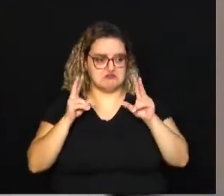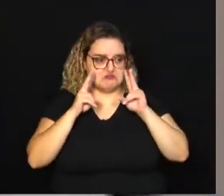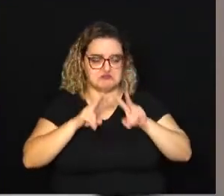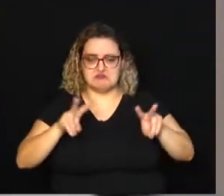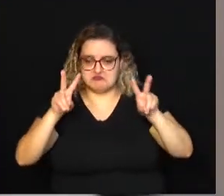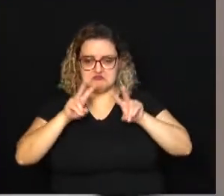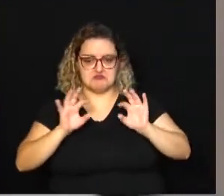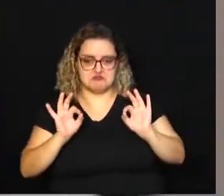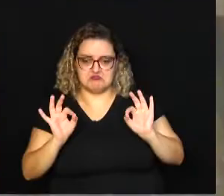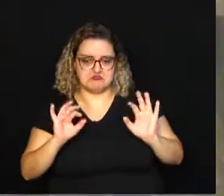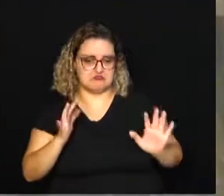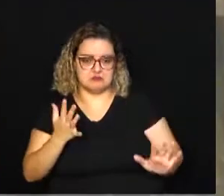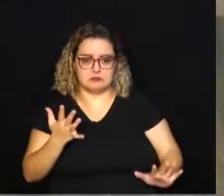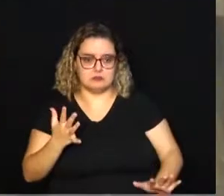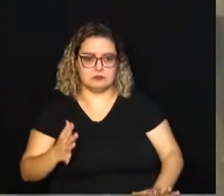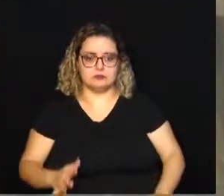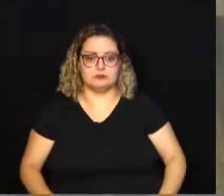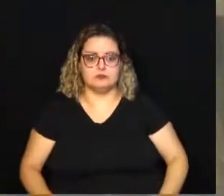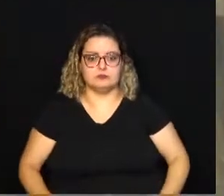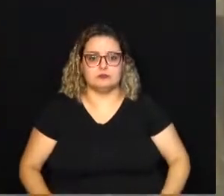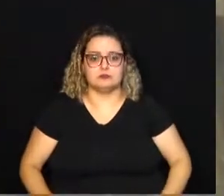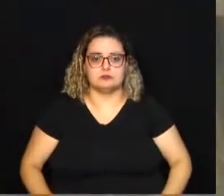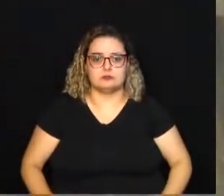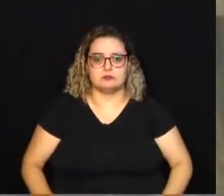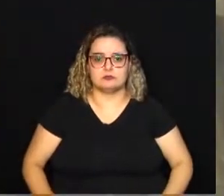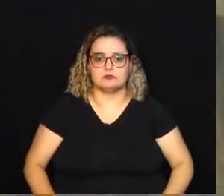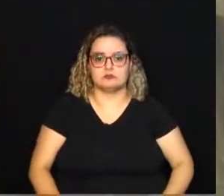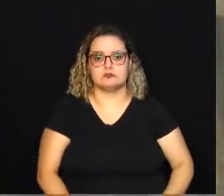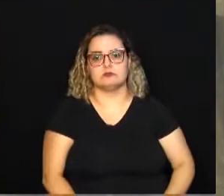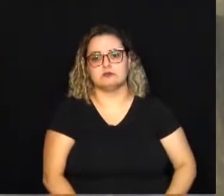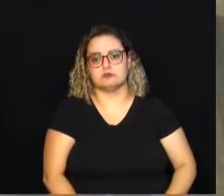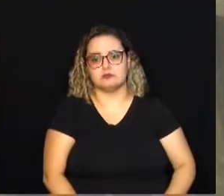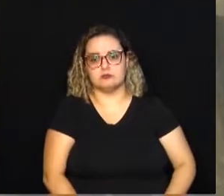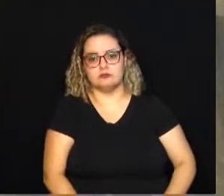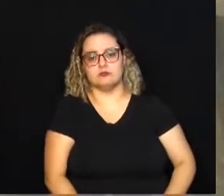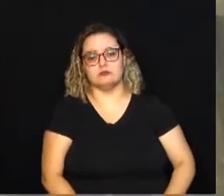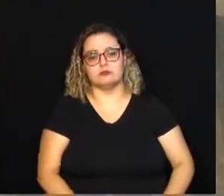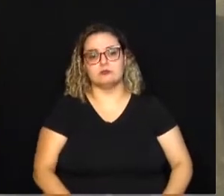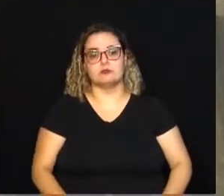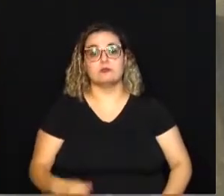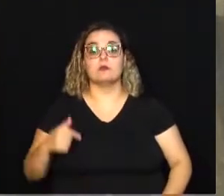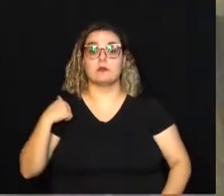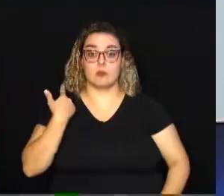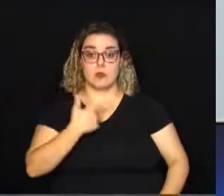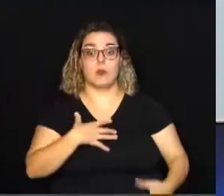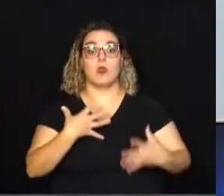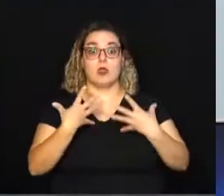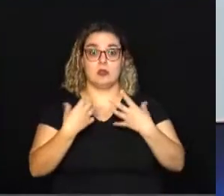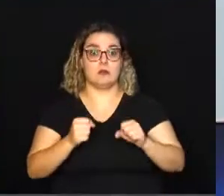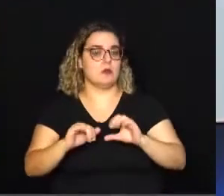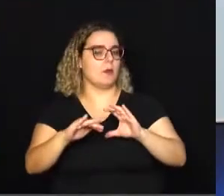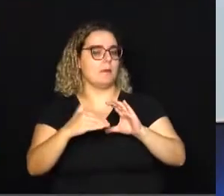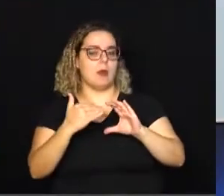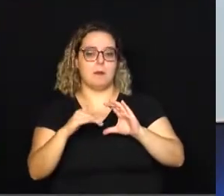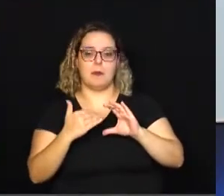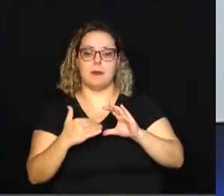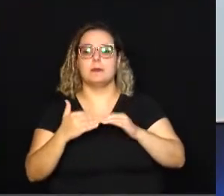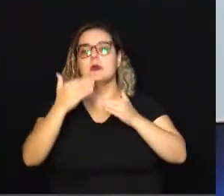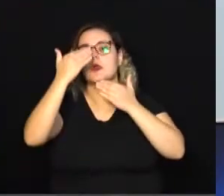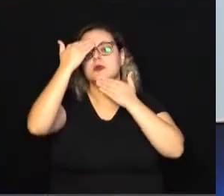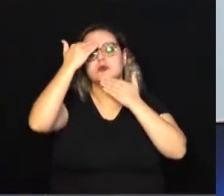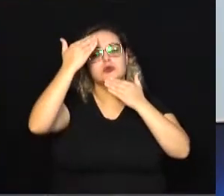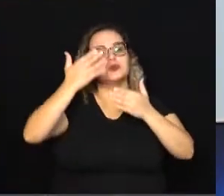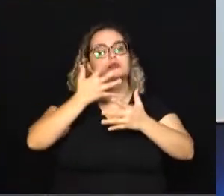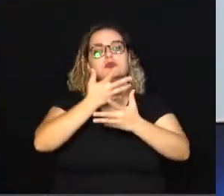acontecer. Volta à escola. Sim, nós estamos recebendo muitas mensagens. Eu quero agradecer